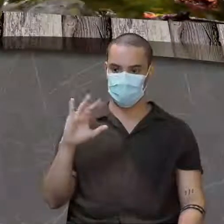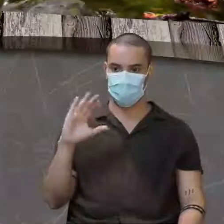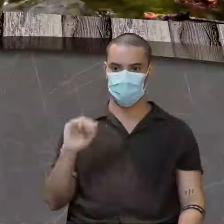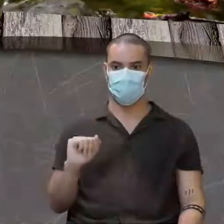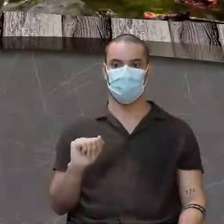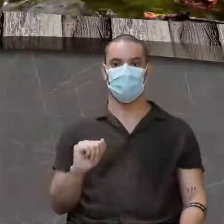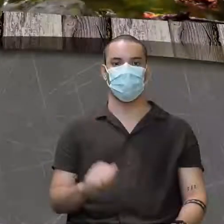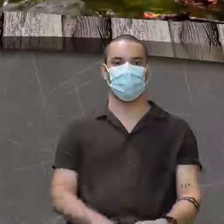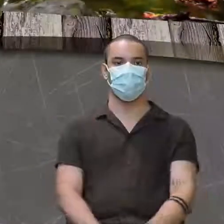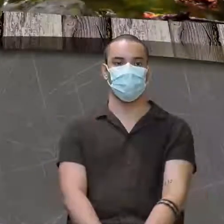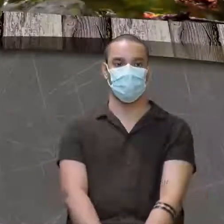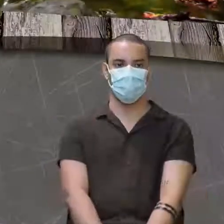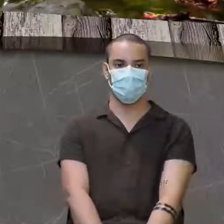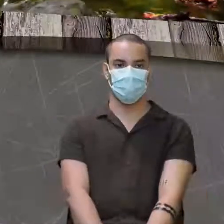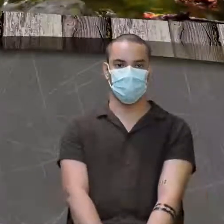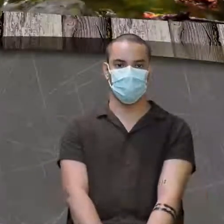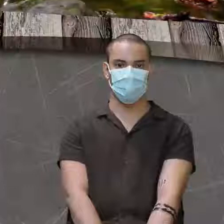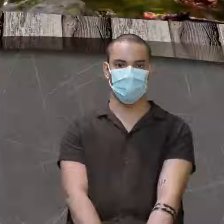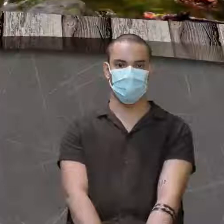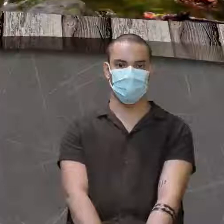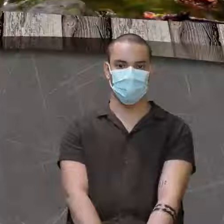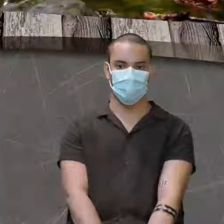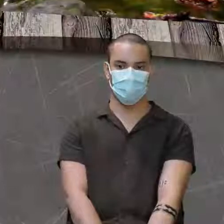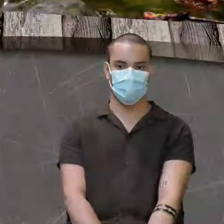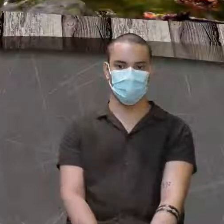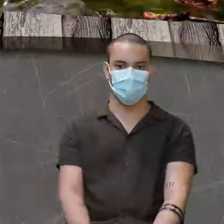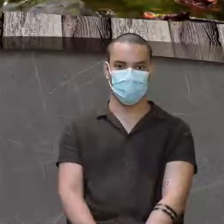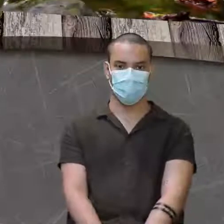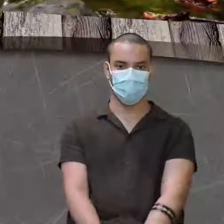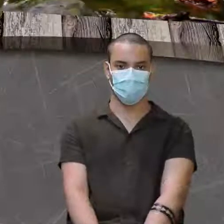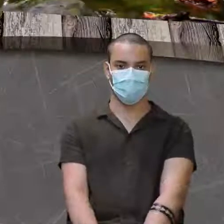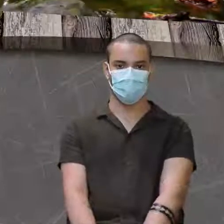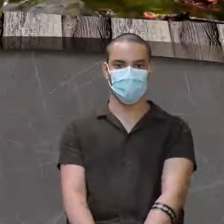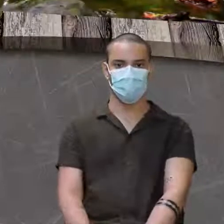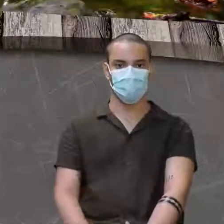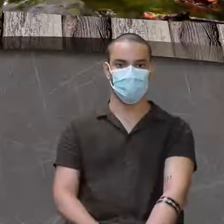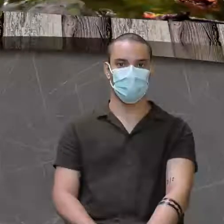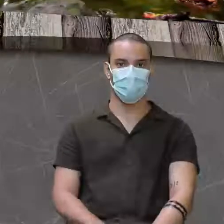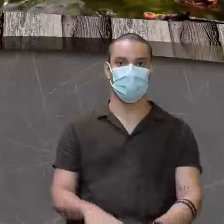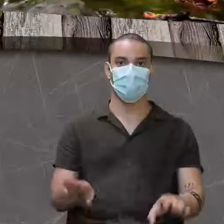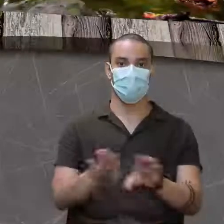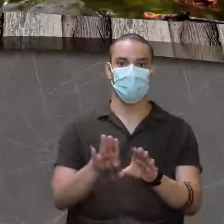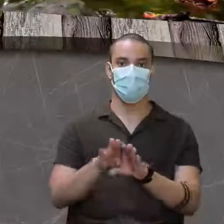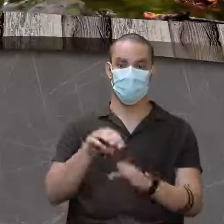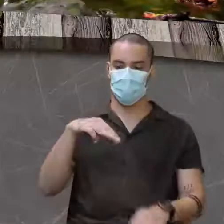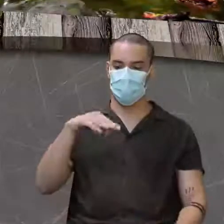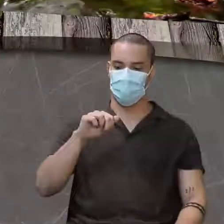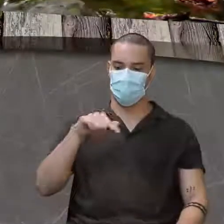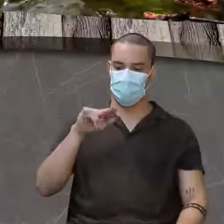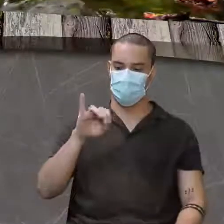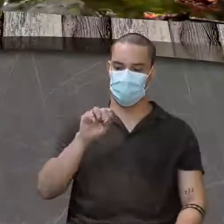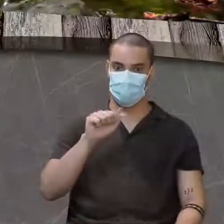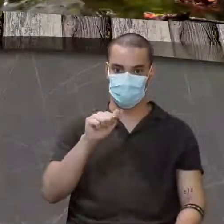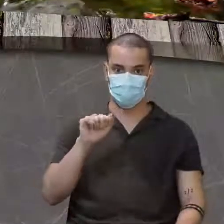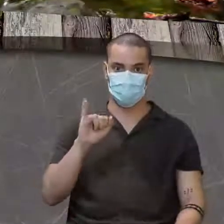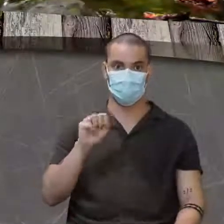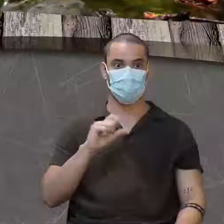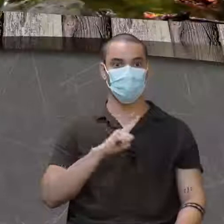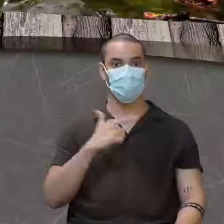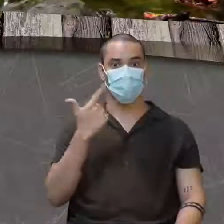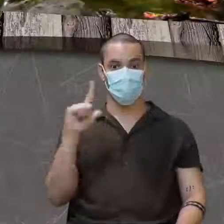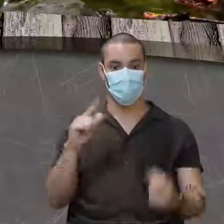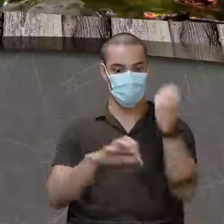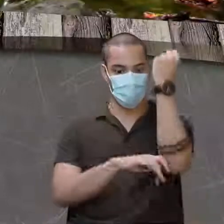Tá? Outra situação, a gente falou ali dos manguezais. Então, nos manguezais, a gente tem plantas